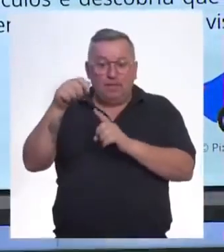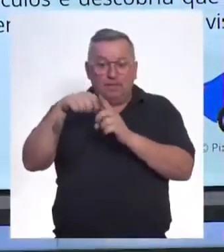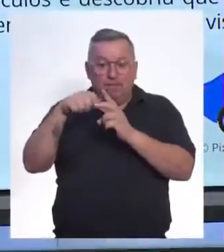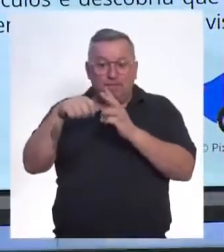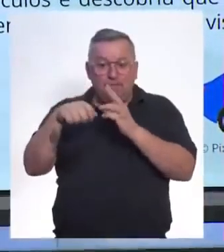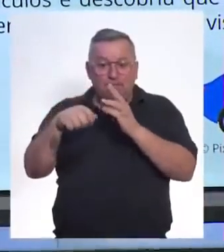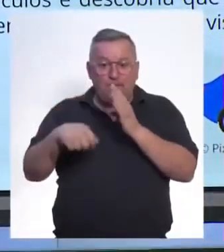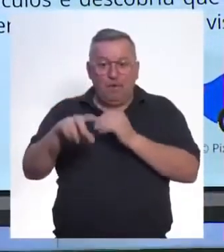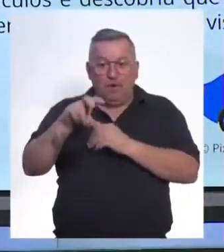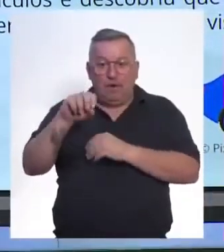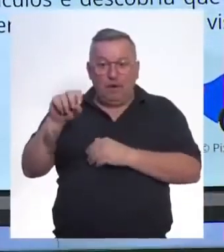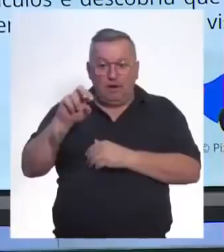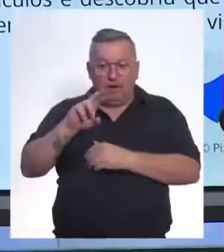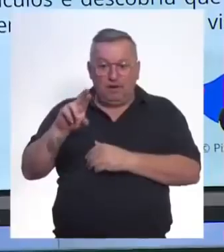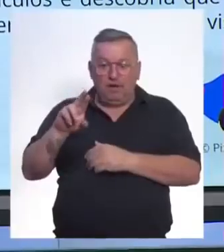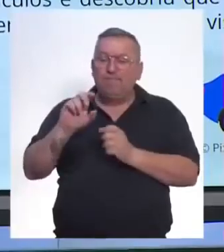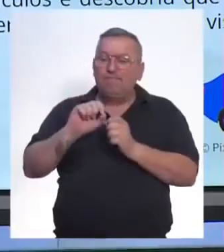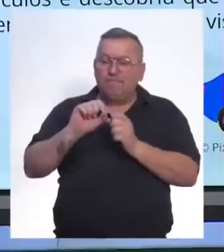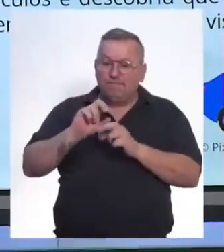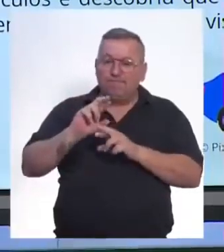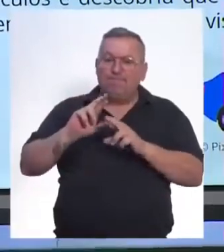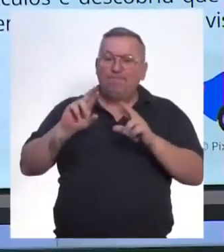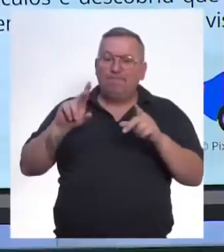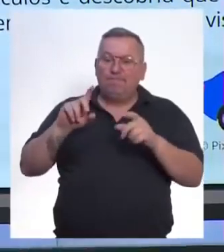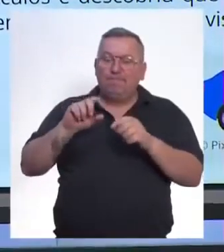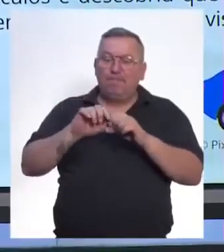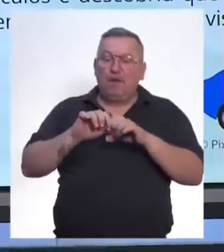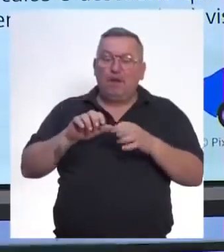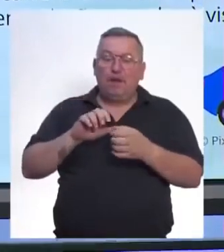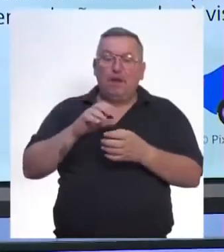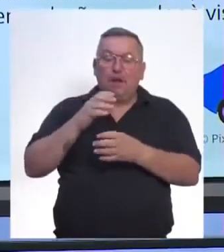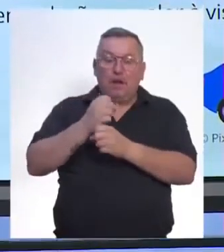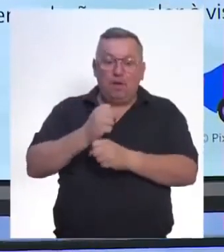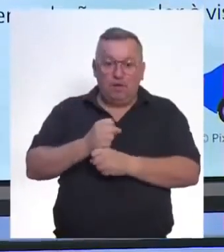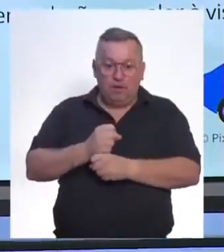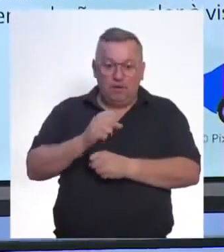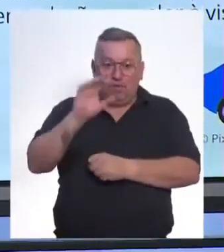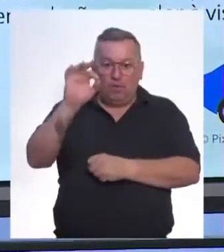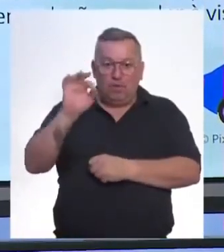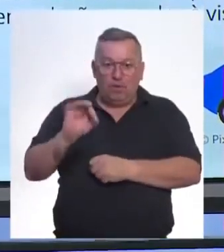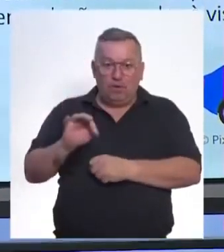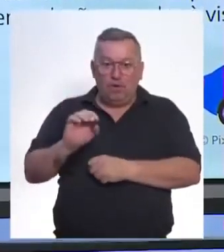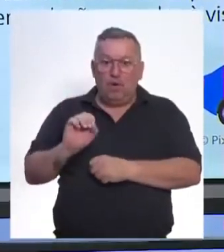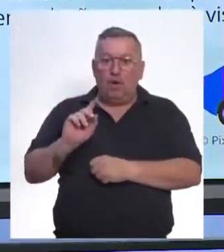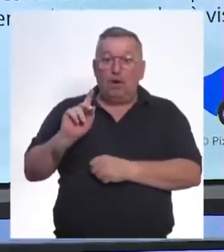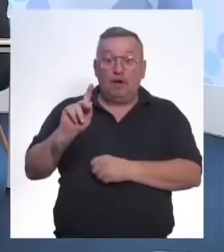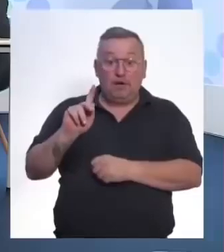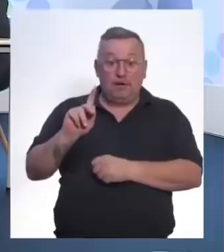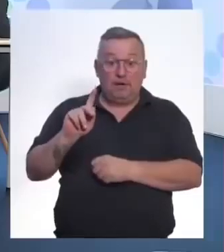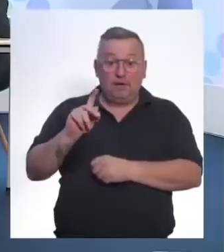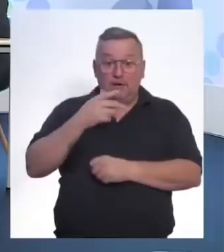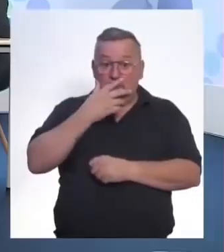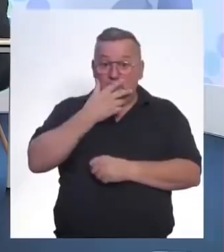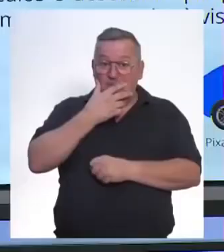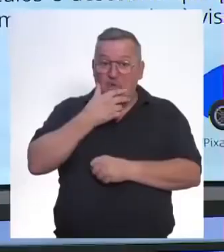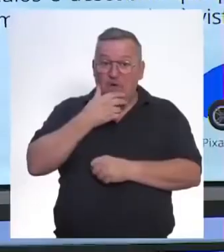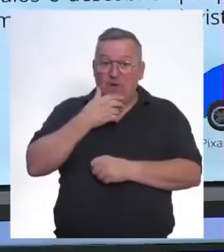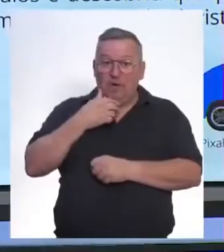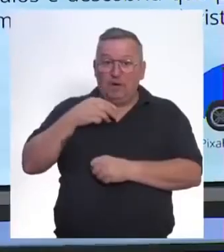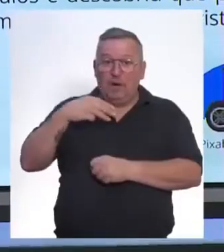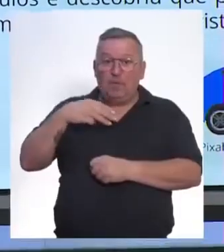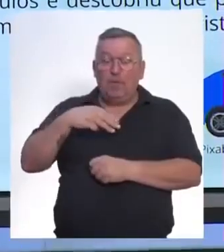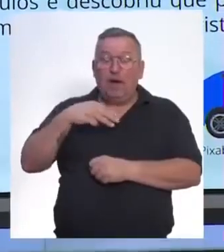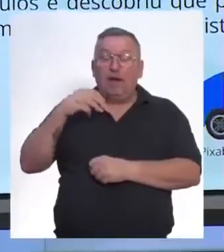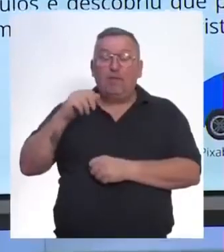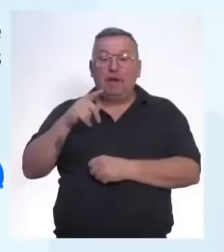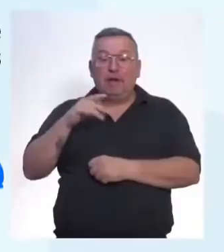de R$ 500. Faz essa diferença e calcula a porcentagem. Beleza? A Maria Aparecida